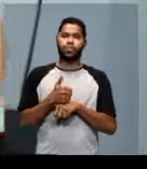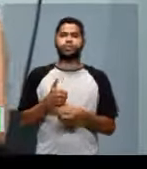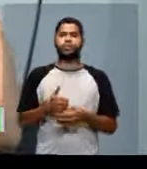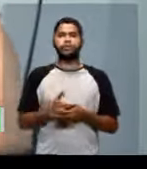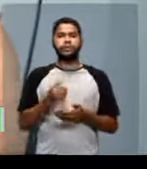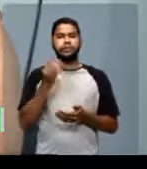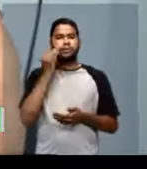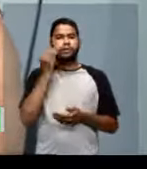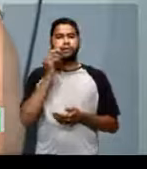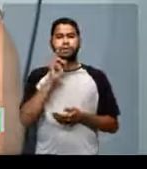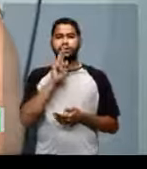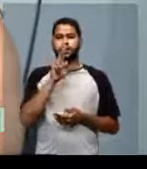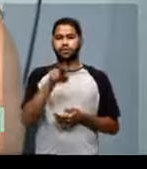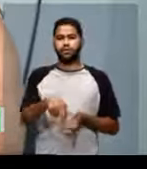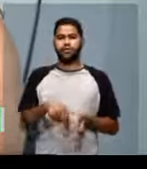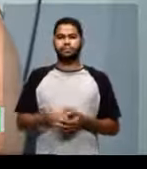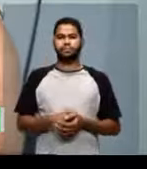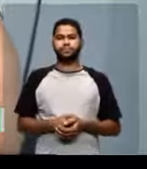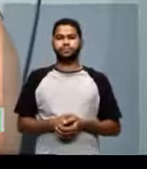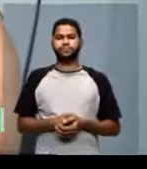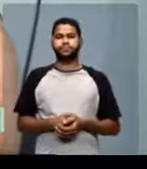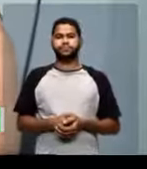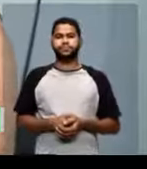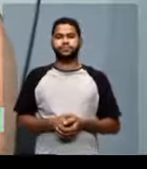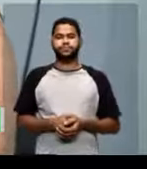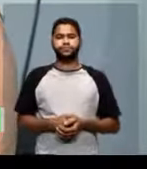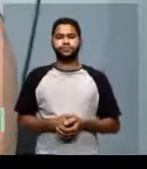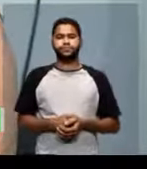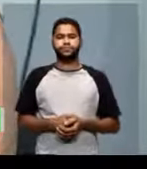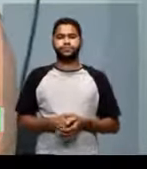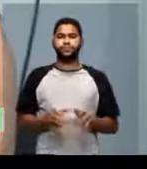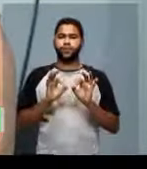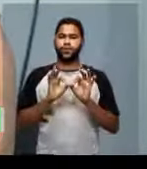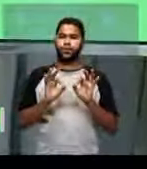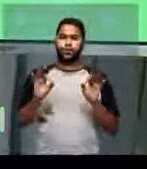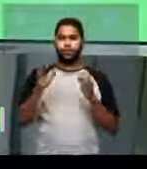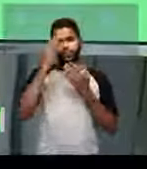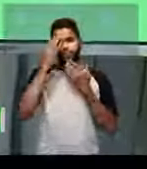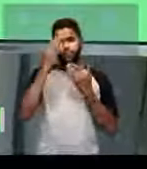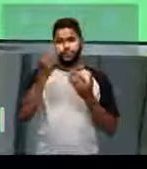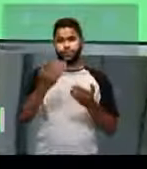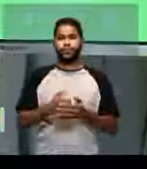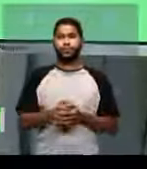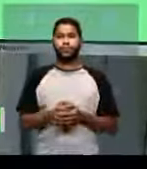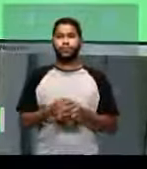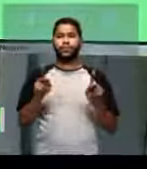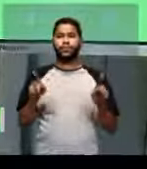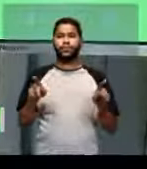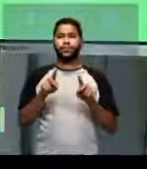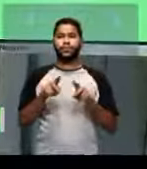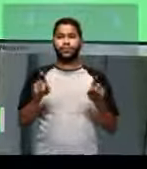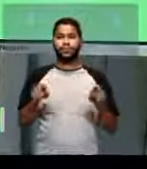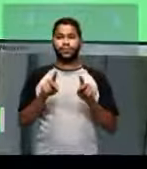tentando responder as perguntas da Isabela Van Ham, ok? Ótimo, muito obrigada. Professora